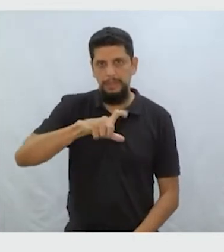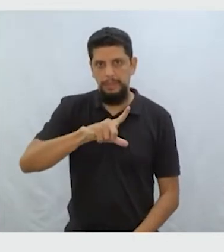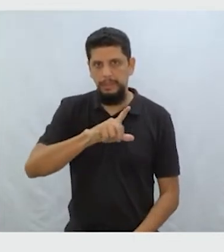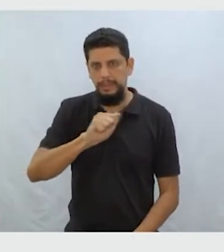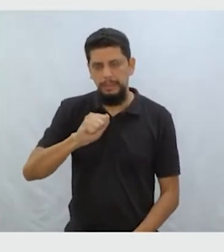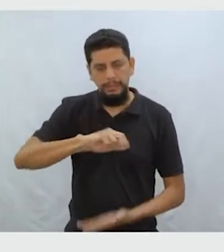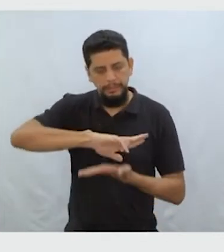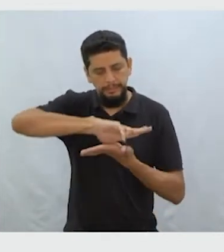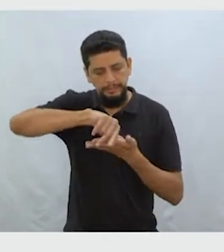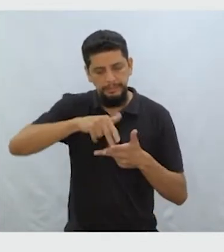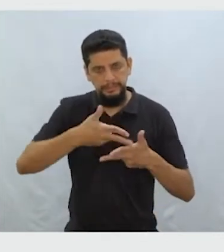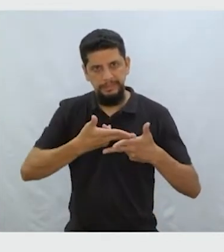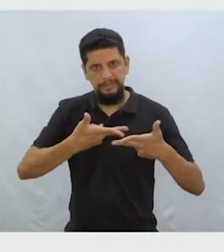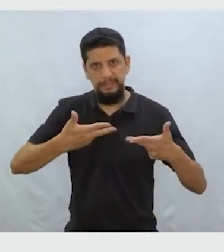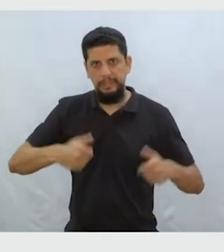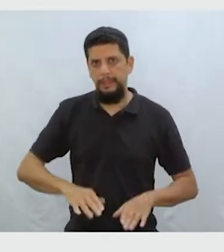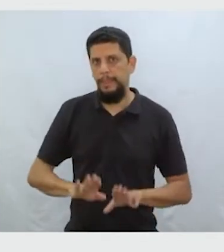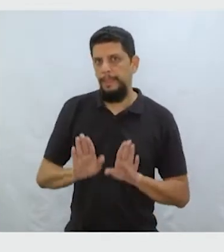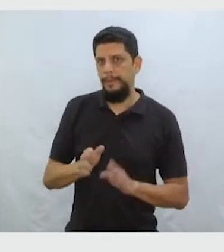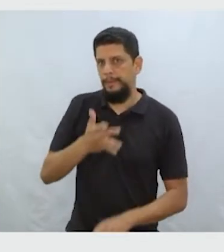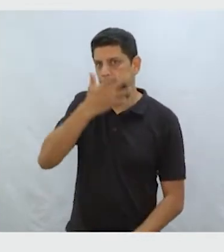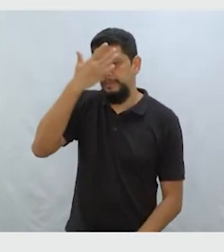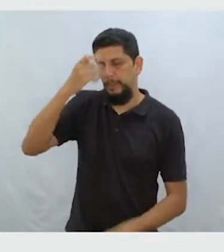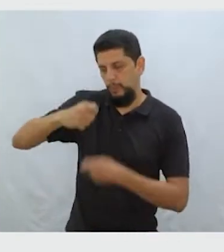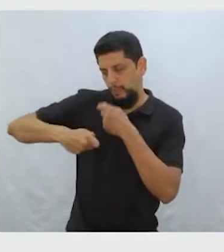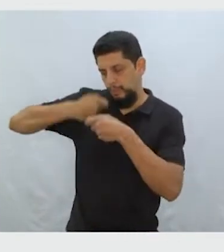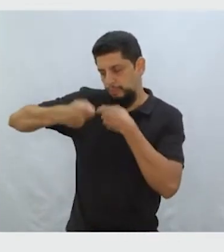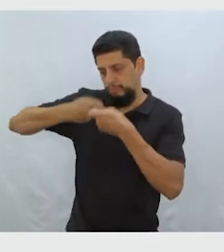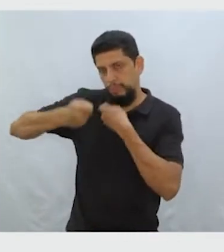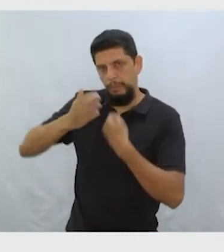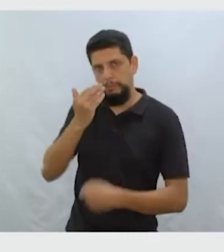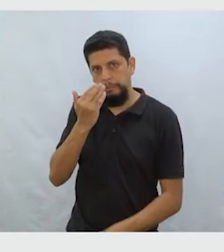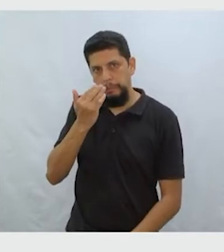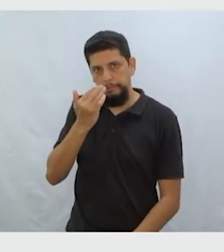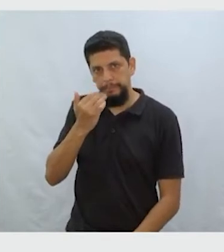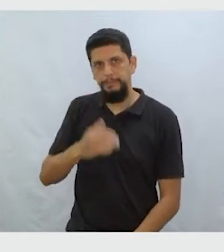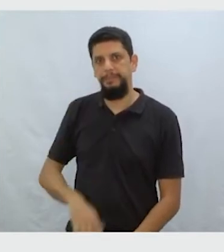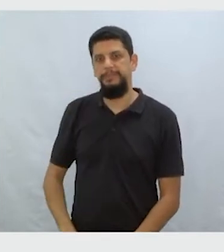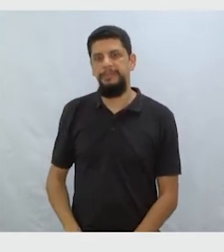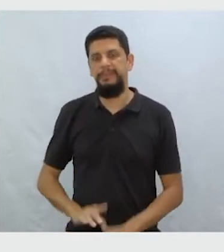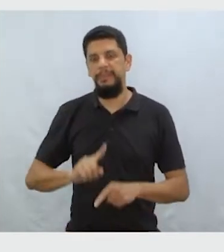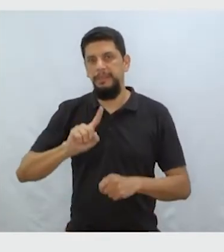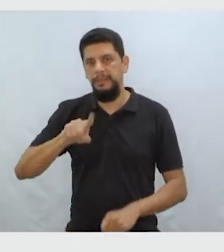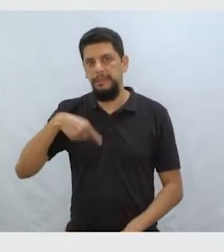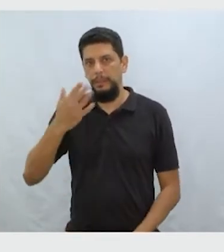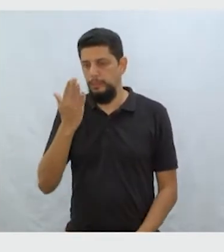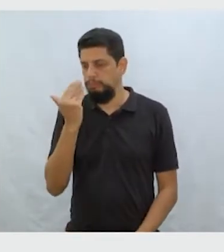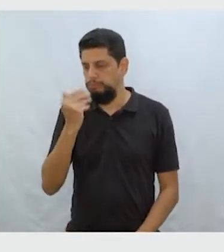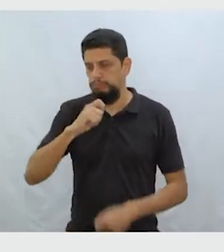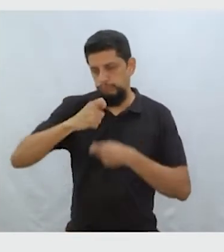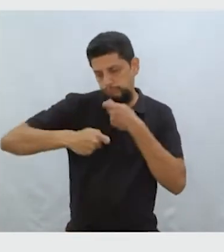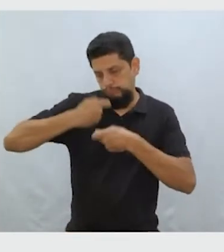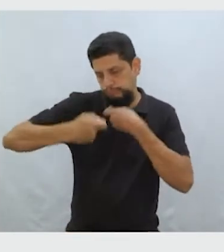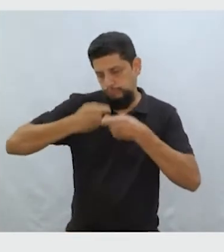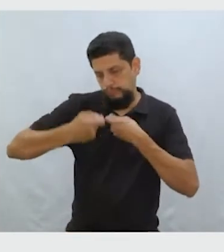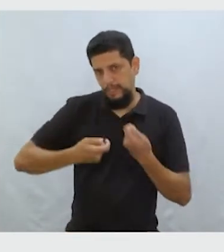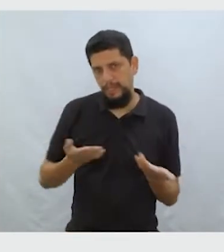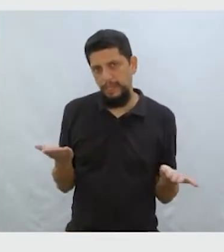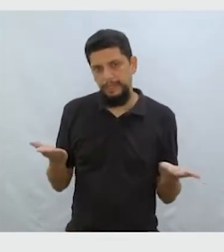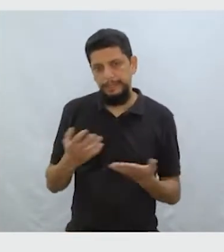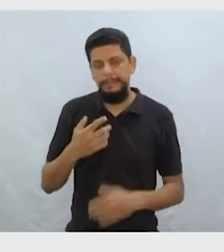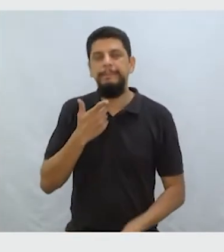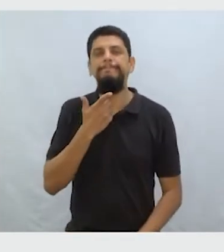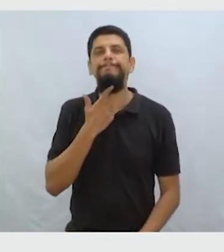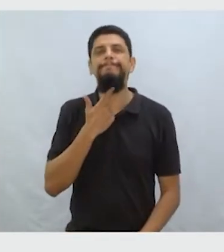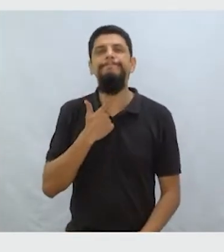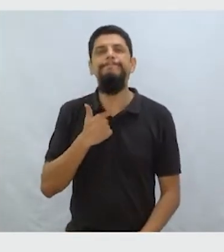cravo sei lá mas que gostosuras o pessoal comia comia e depois de comer tanto doce